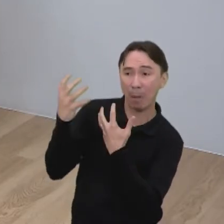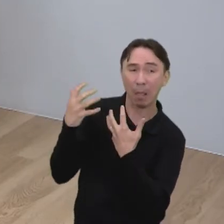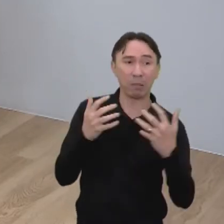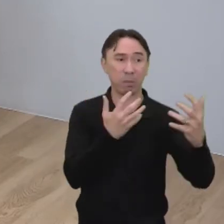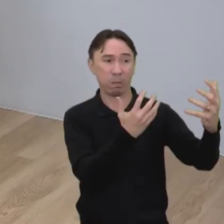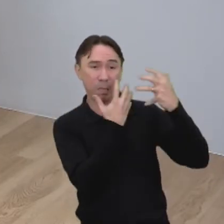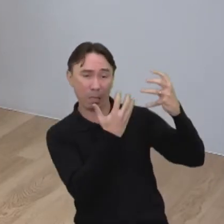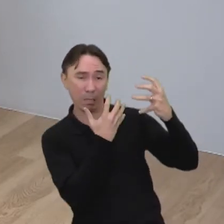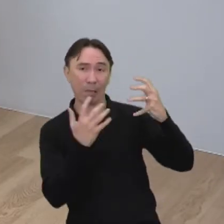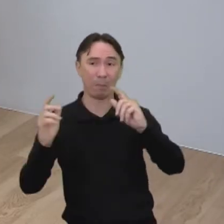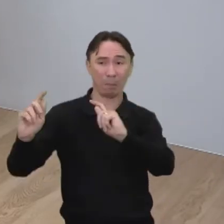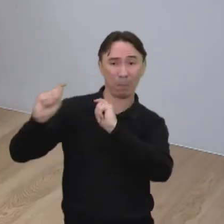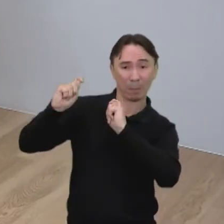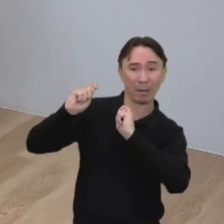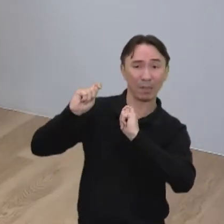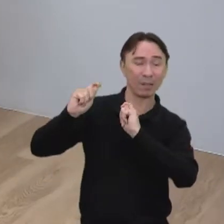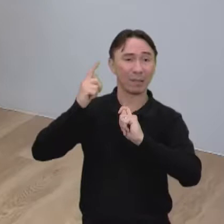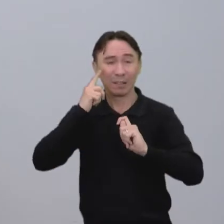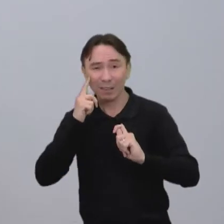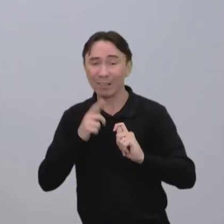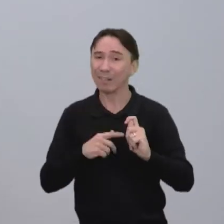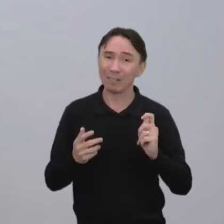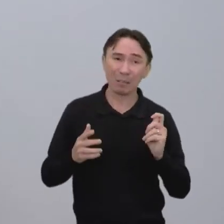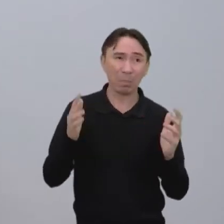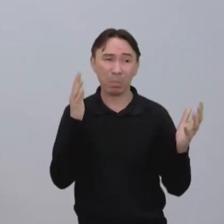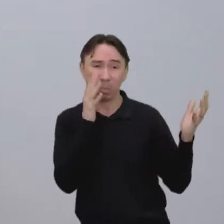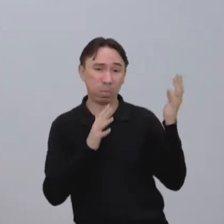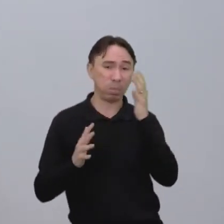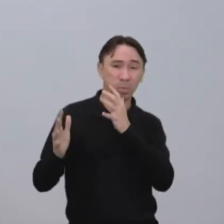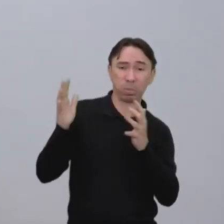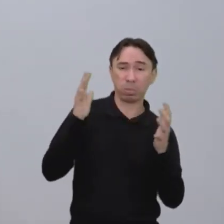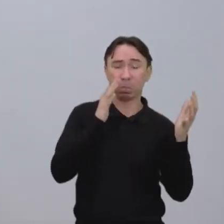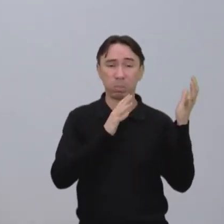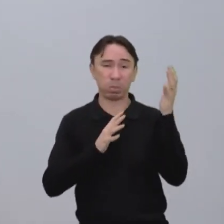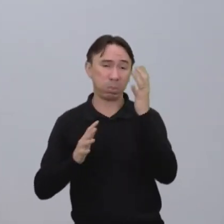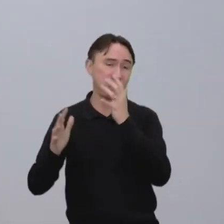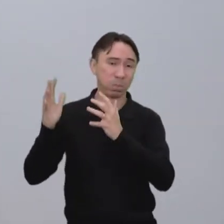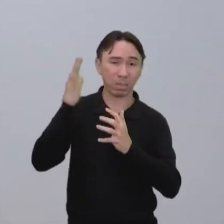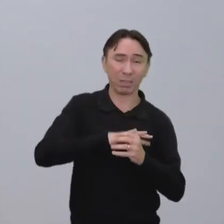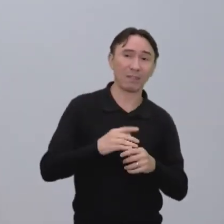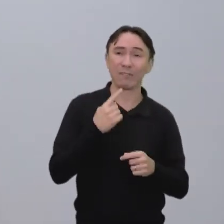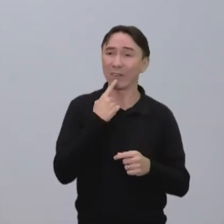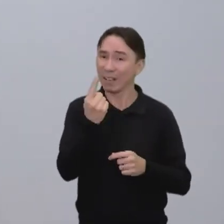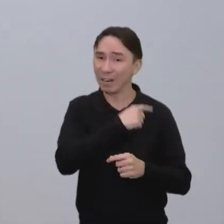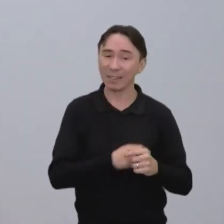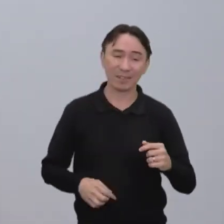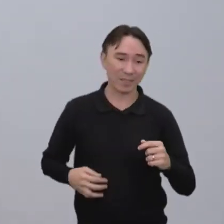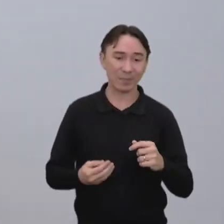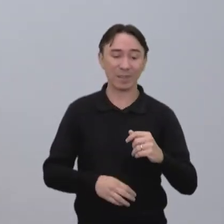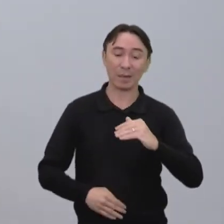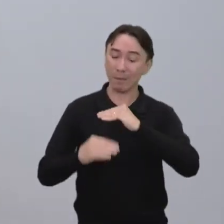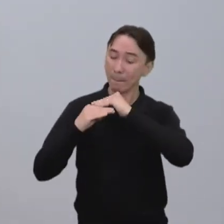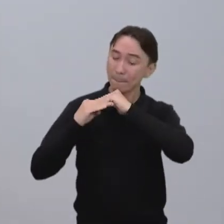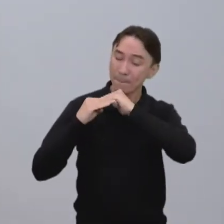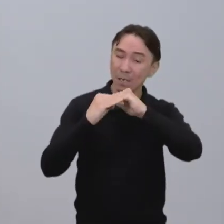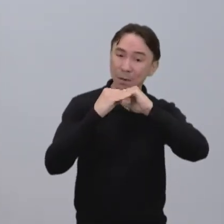tipos que nos falam que cumprir um determinado padrão nos faz mais feliz.